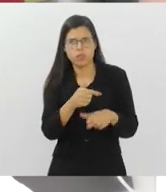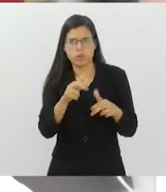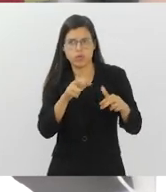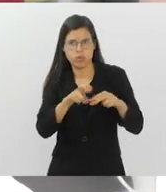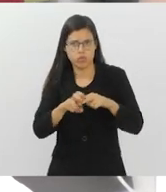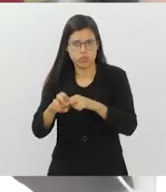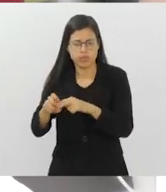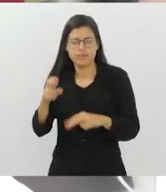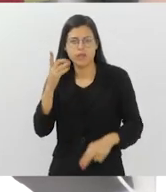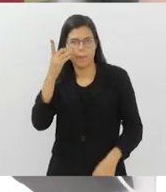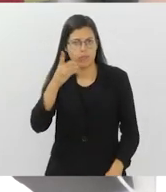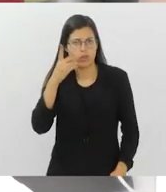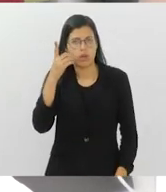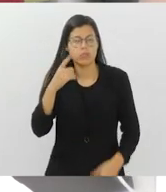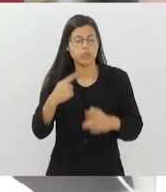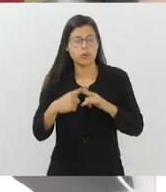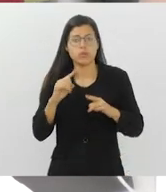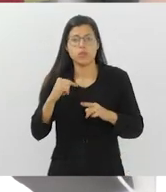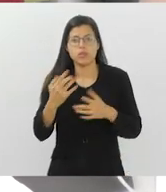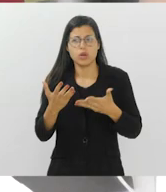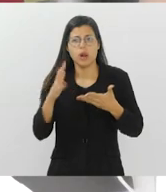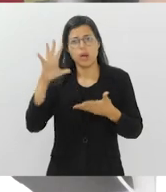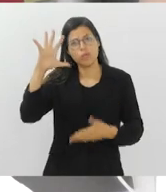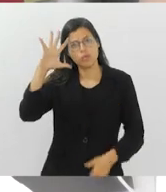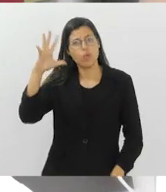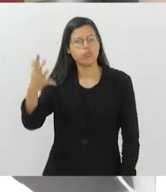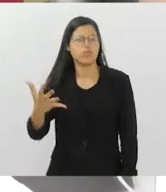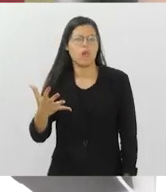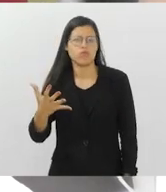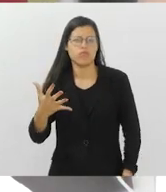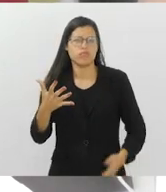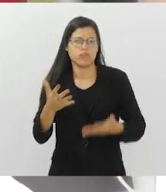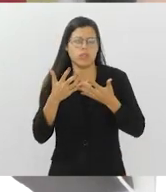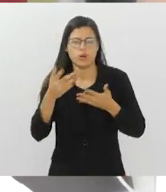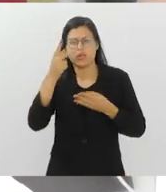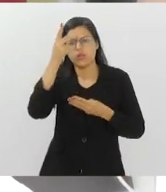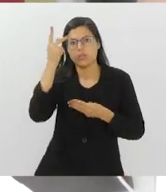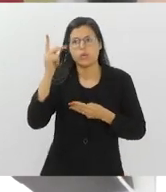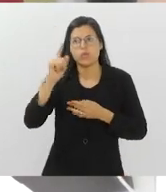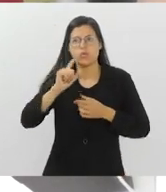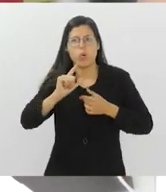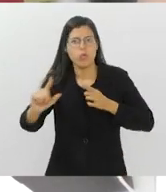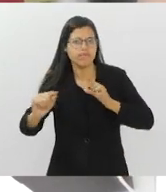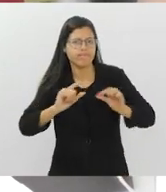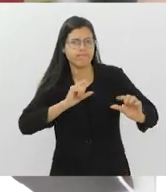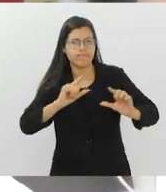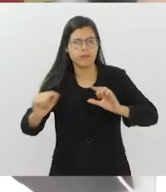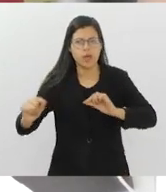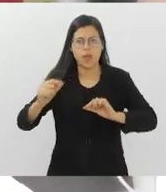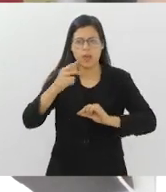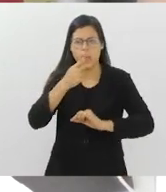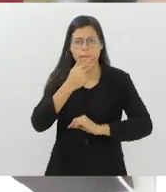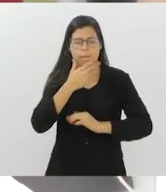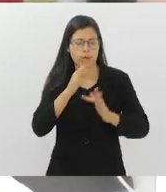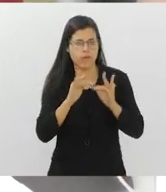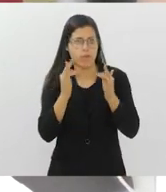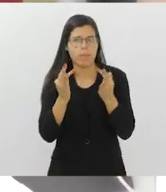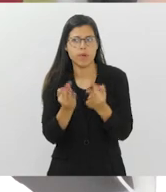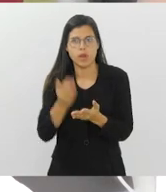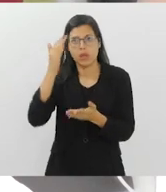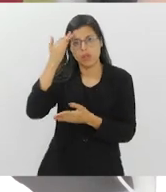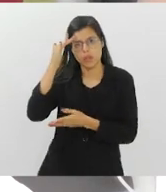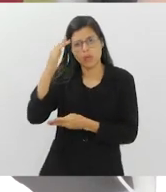queremos solução. A gente quer que as pessoas saiam daqui, os pais e mães, entendendo que há uma luz no